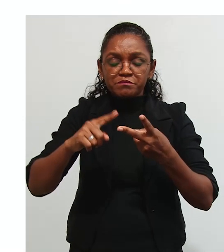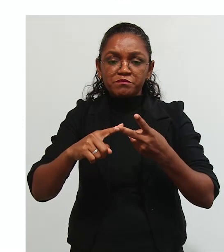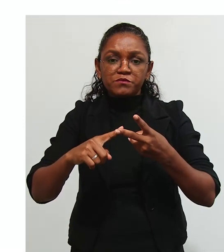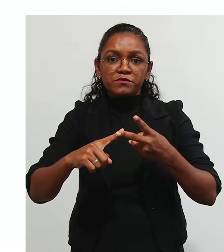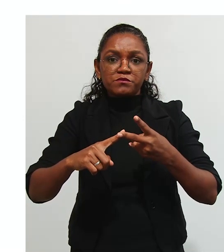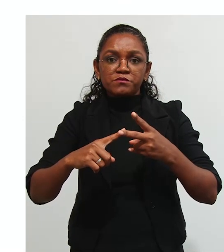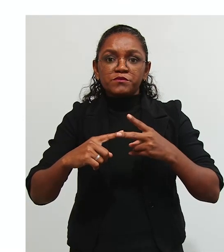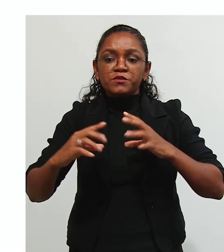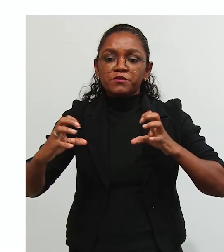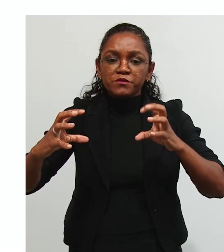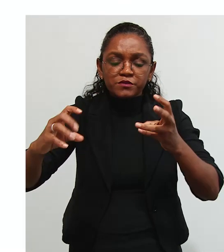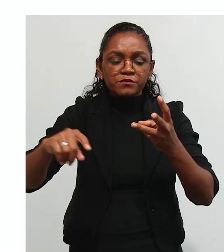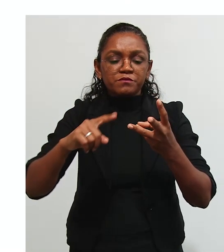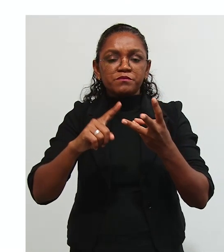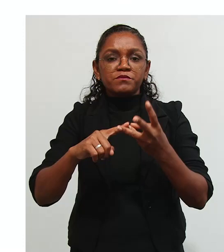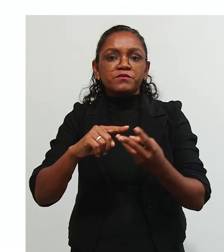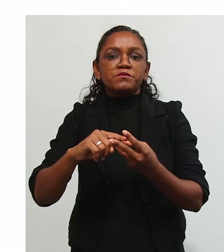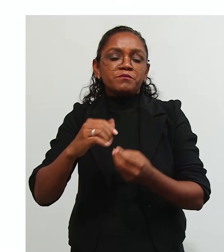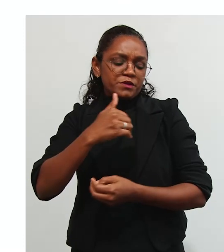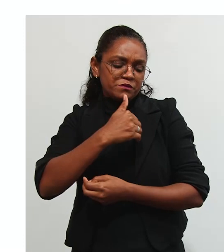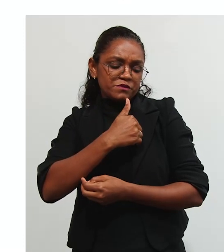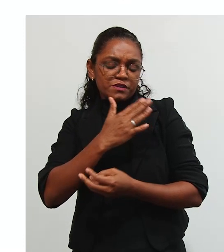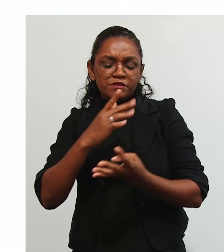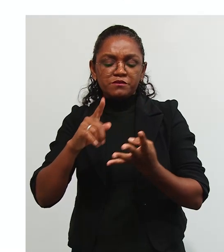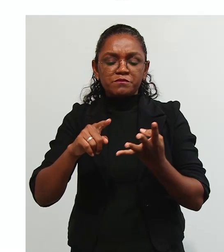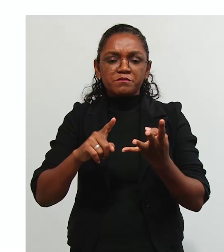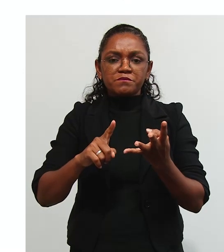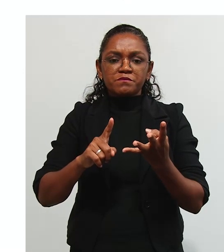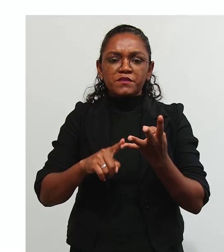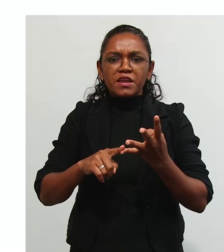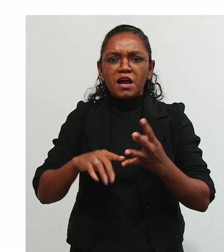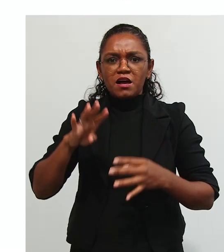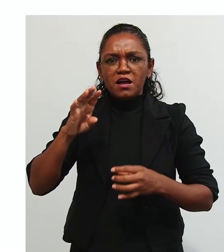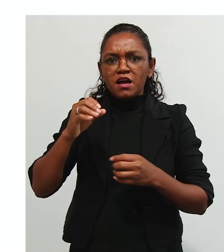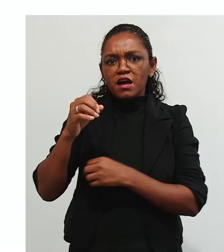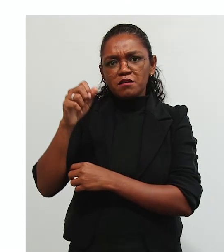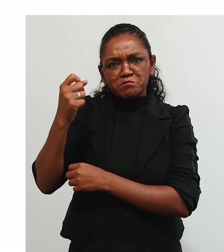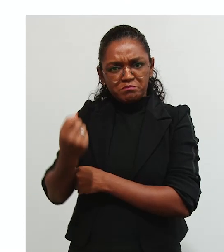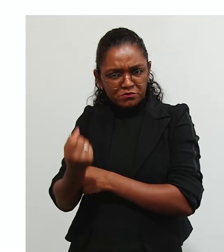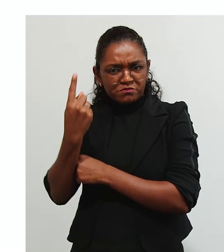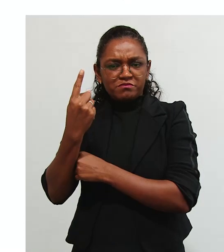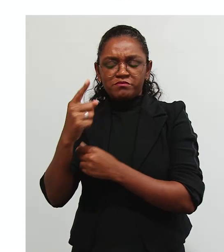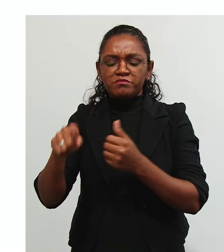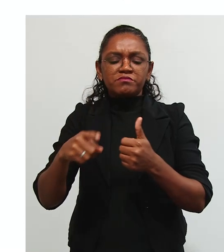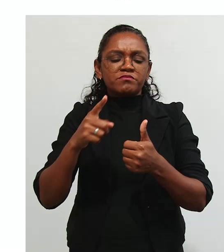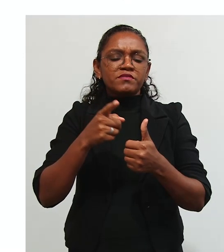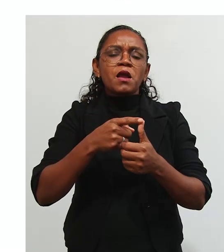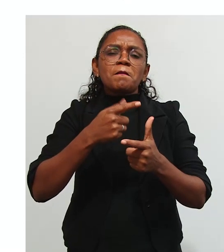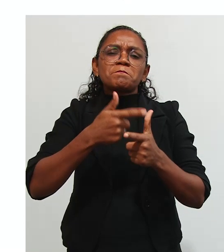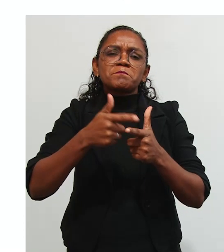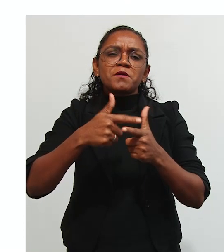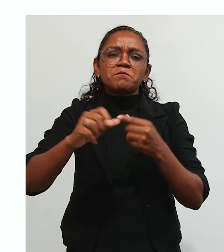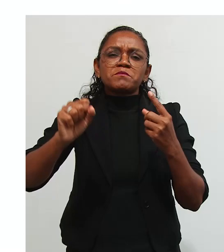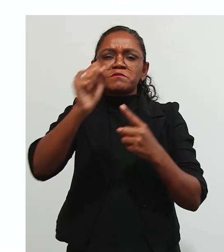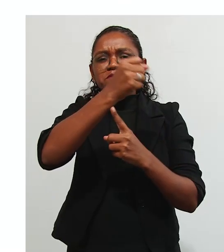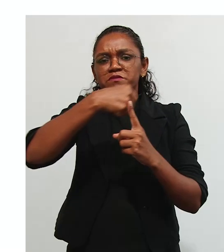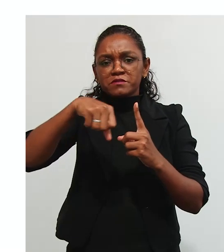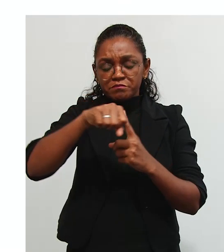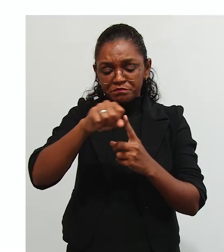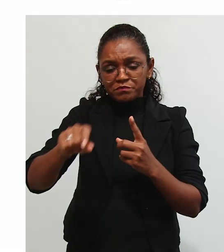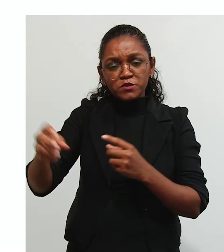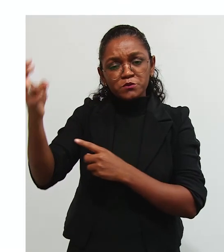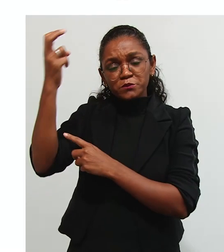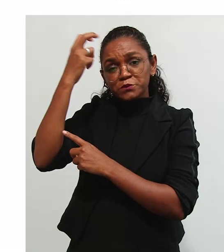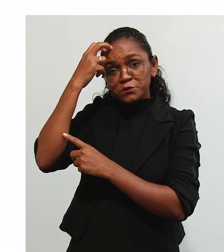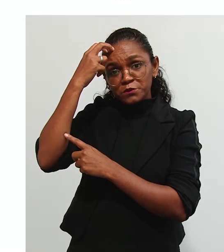política, os conflitos, os preconceitos, a exploração, os problemas sociais, também